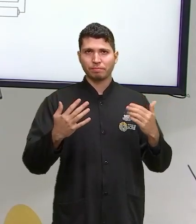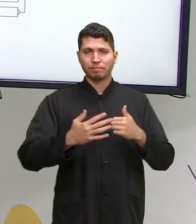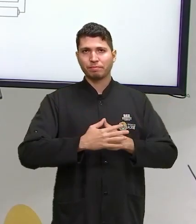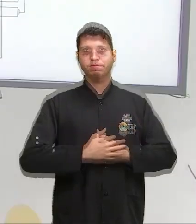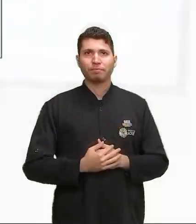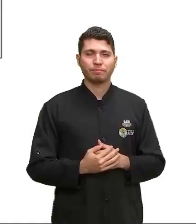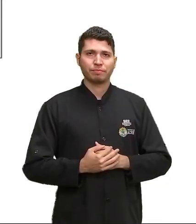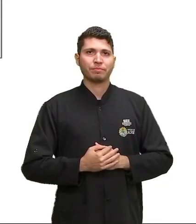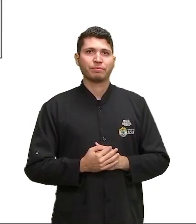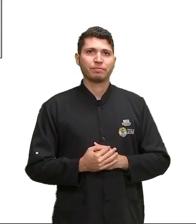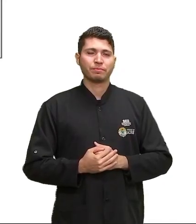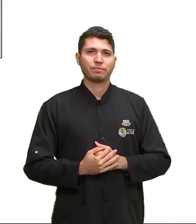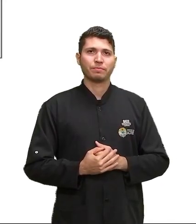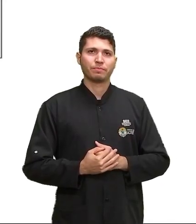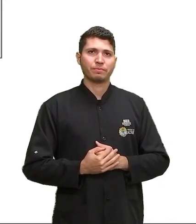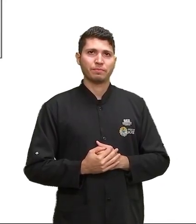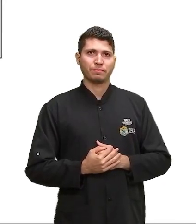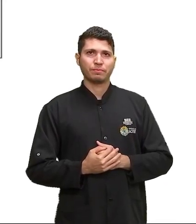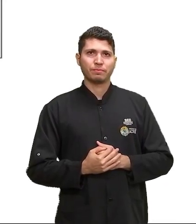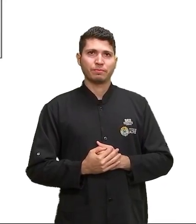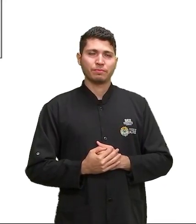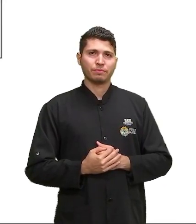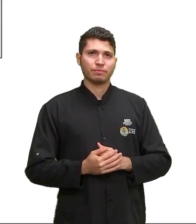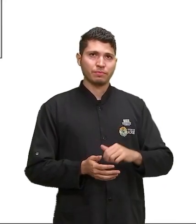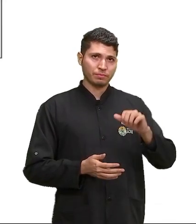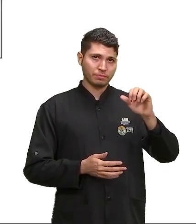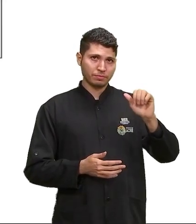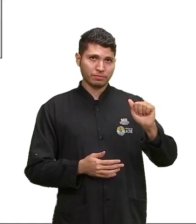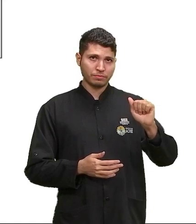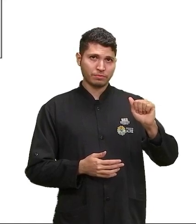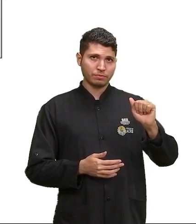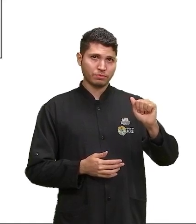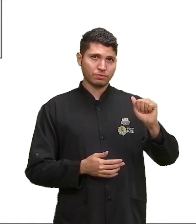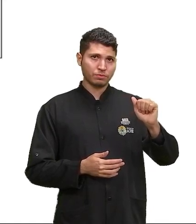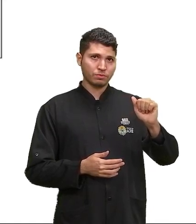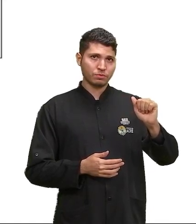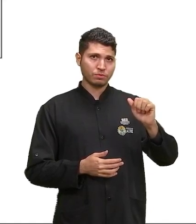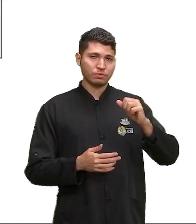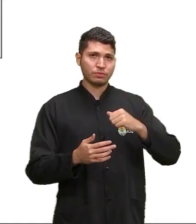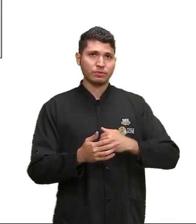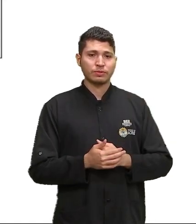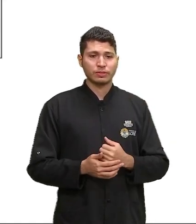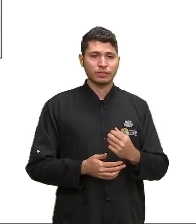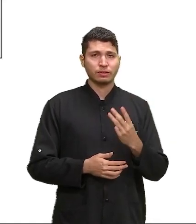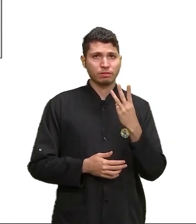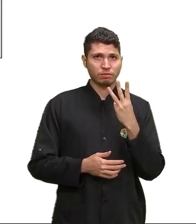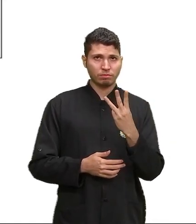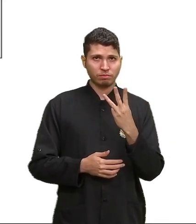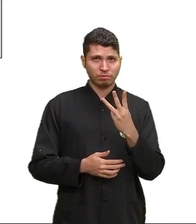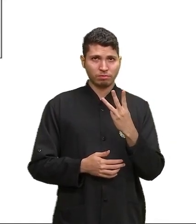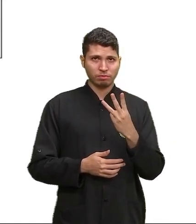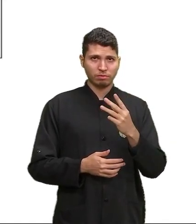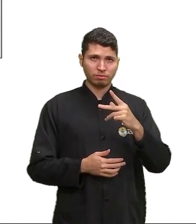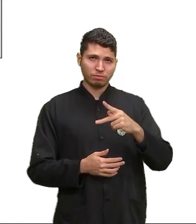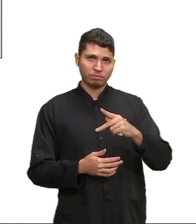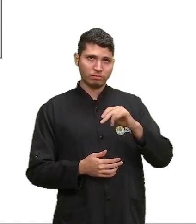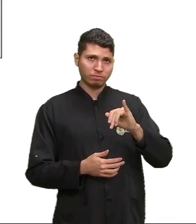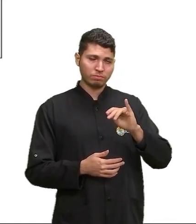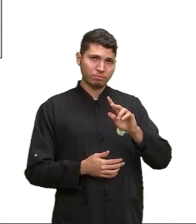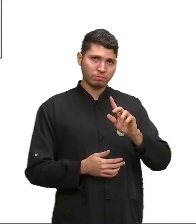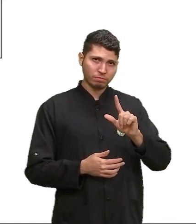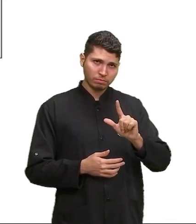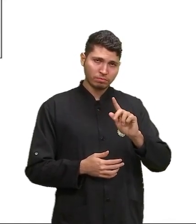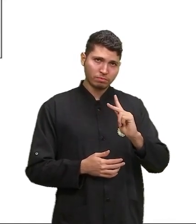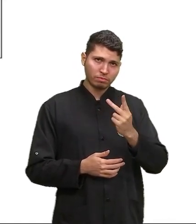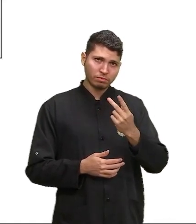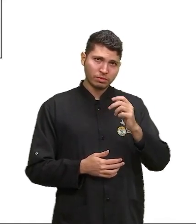então. Olha que legal. Na alternativa a gente vê que 3 pilhas estão ligadas em paralelo.